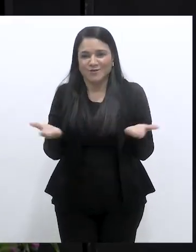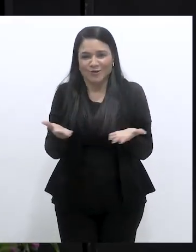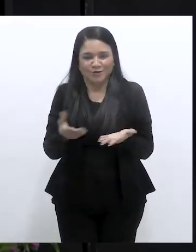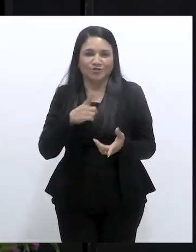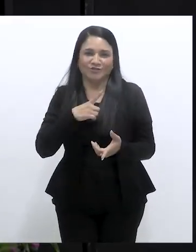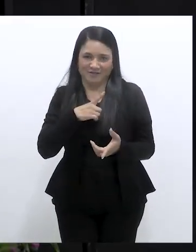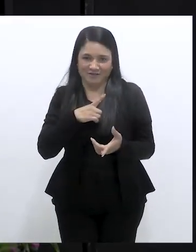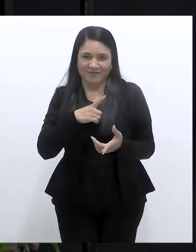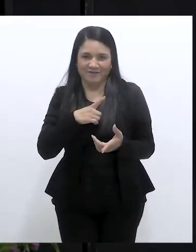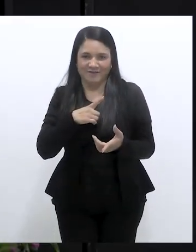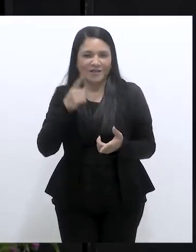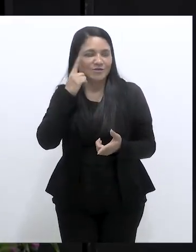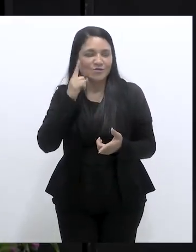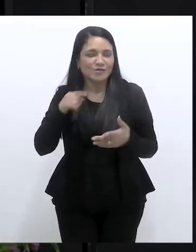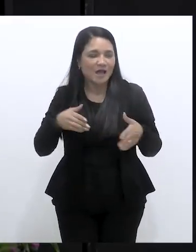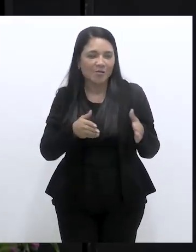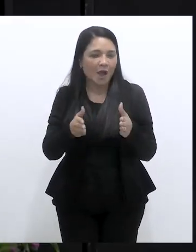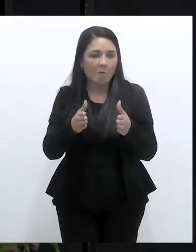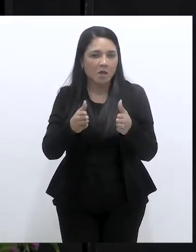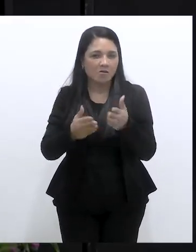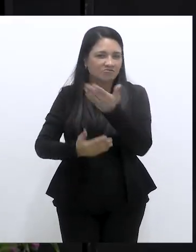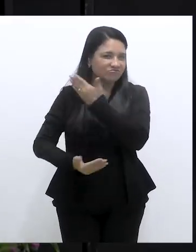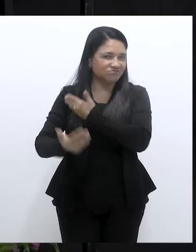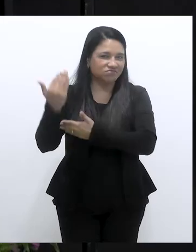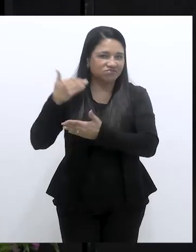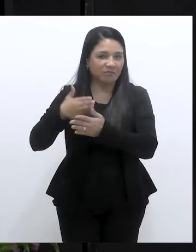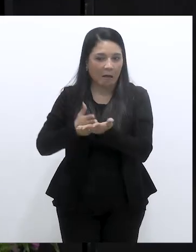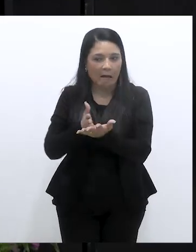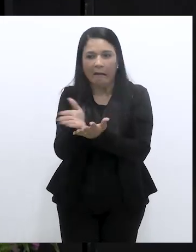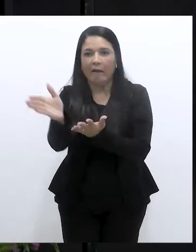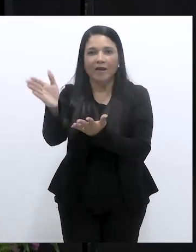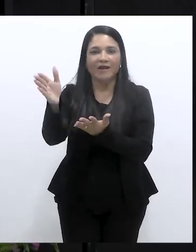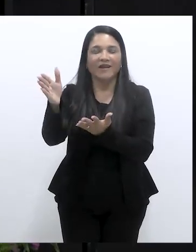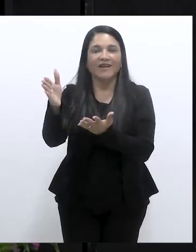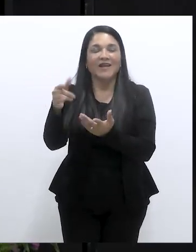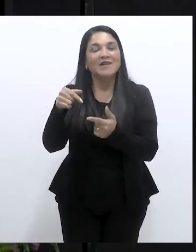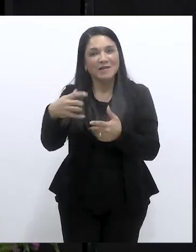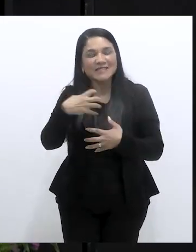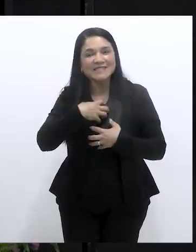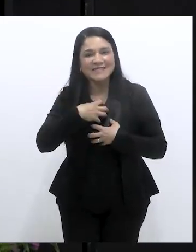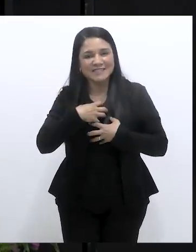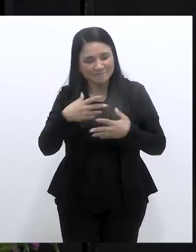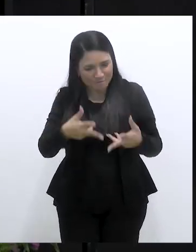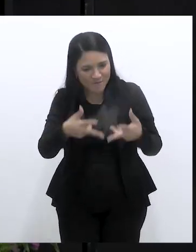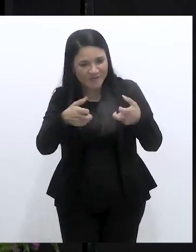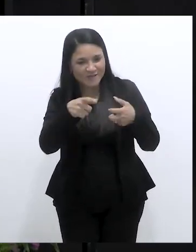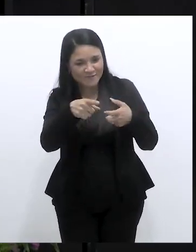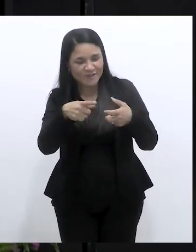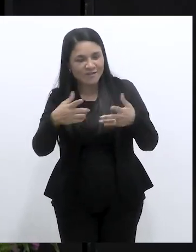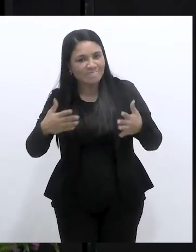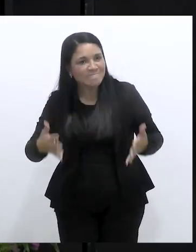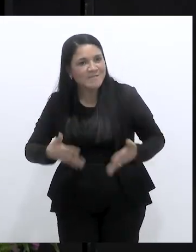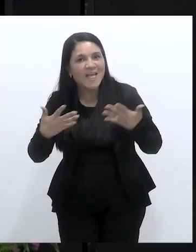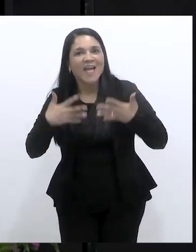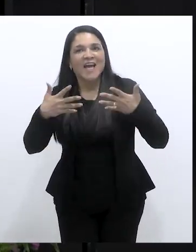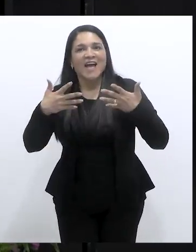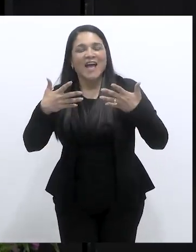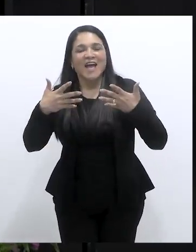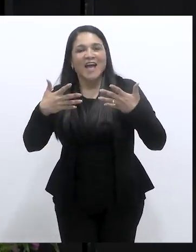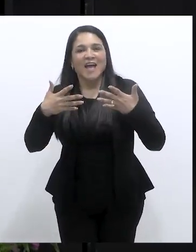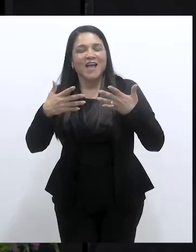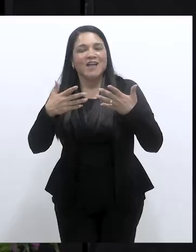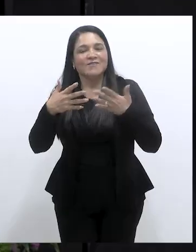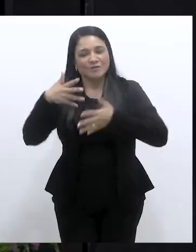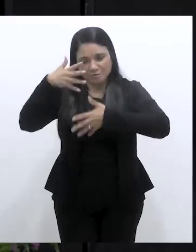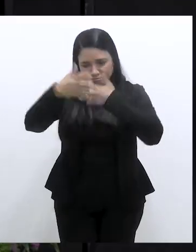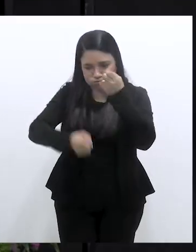entrosamento que vocês têm, né? Então a gente nunca sabe o caminho que não trilhou, mas dá para sentir aqui, mesmo à distância, esse seu